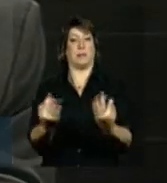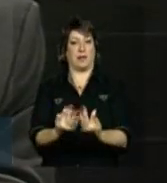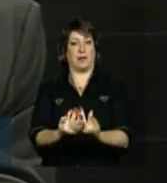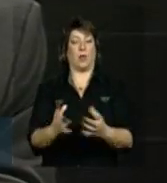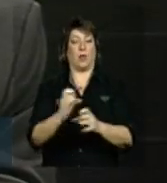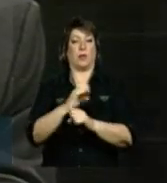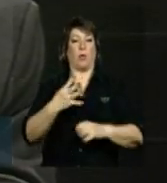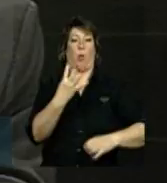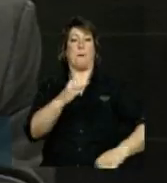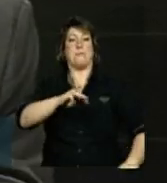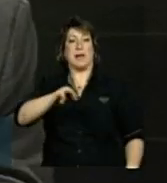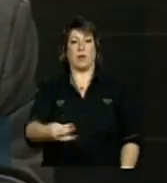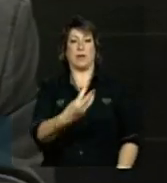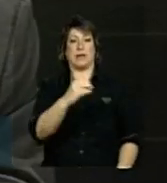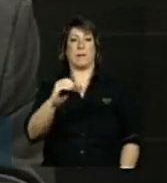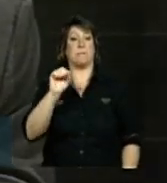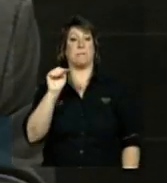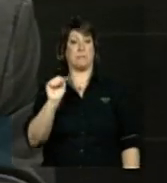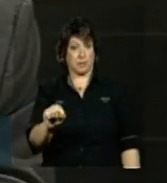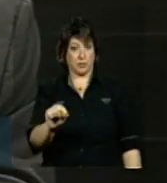de 4.300.000